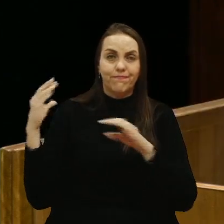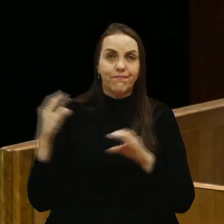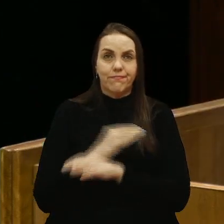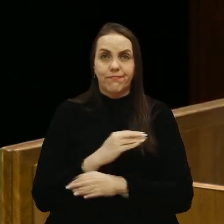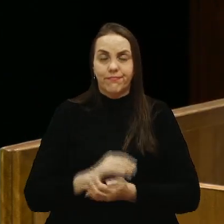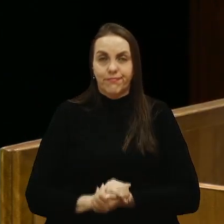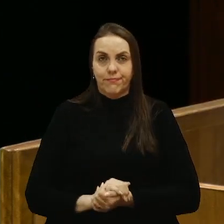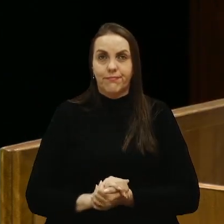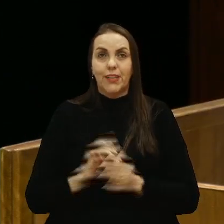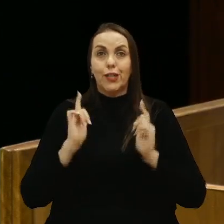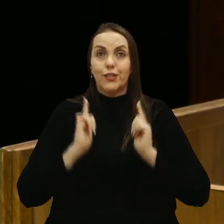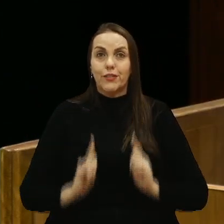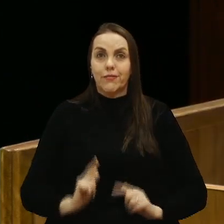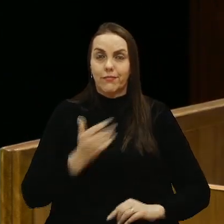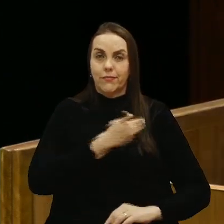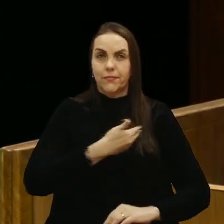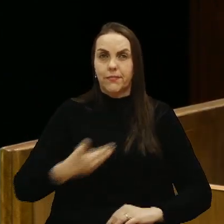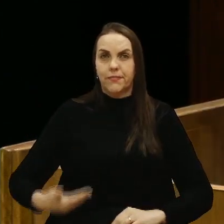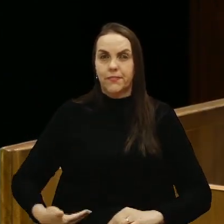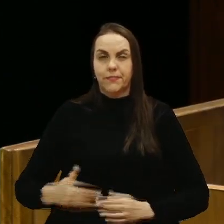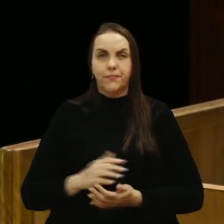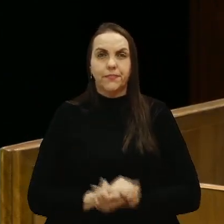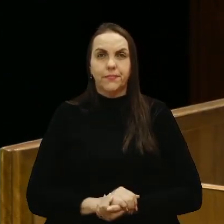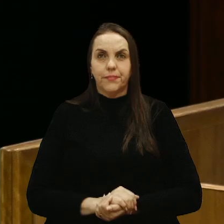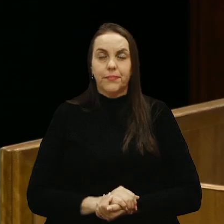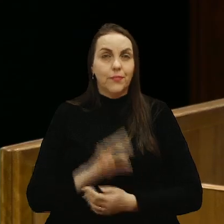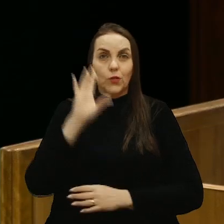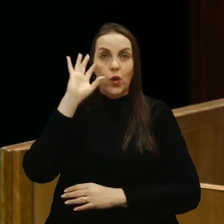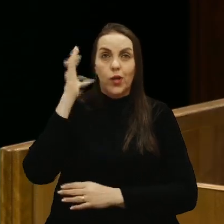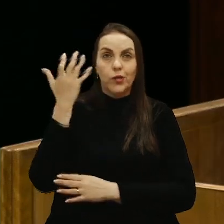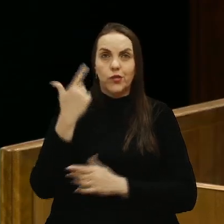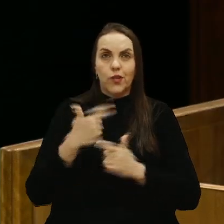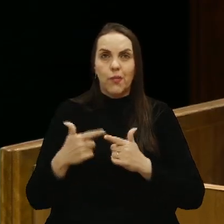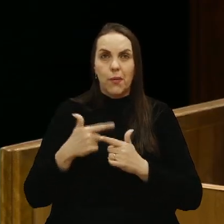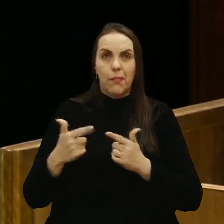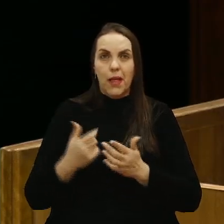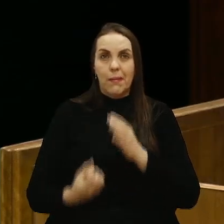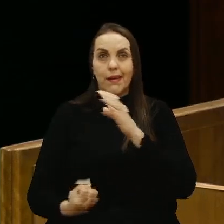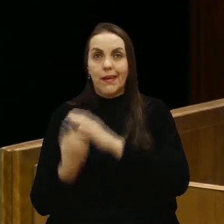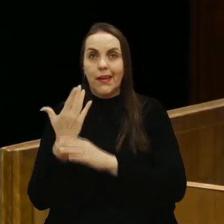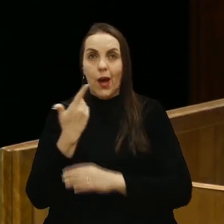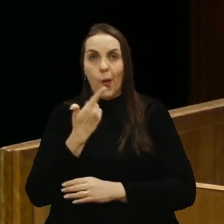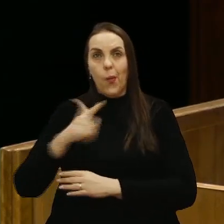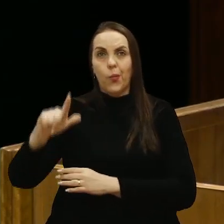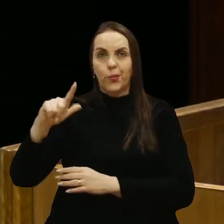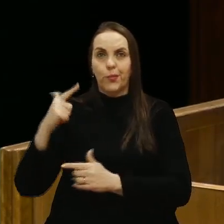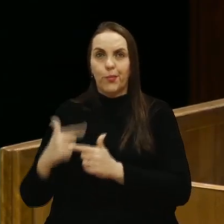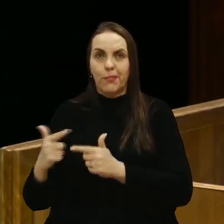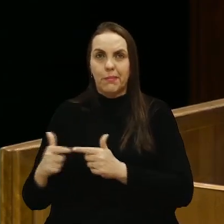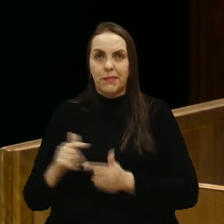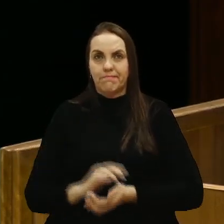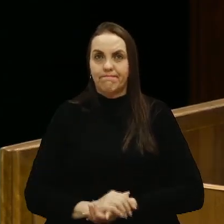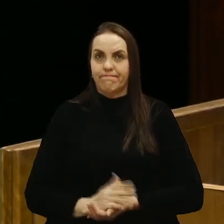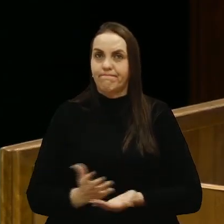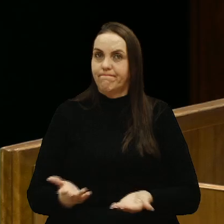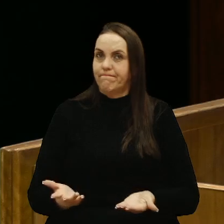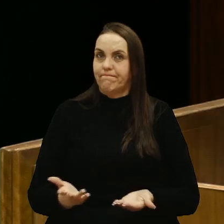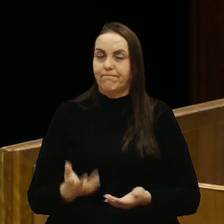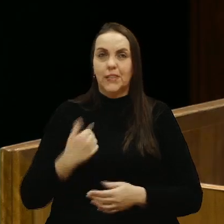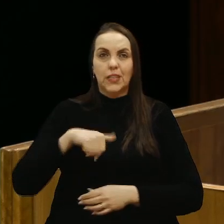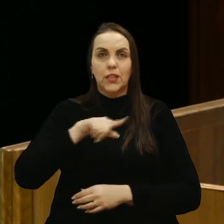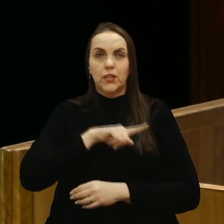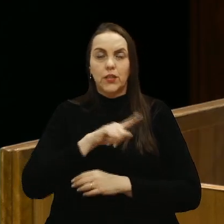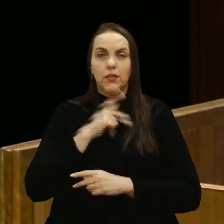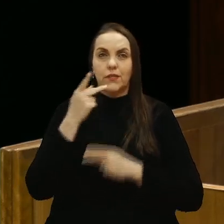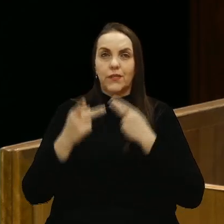Na gestão pública, não se resolve um problema criando outro. E aqui nós não estamos